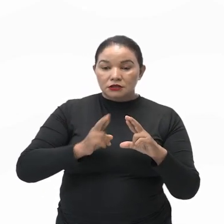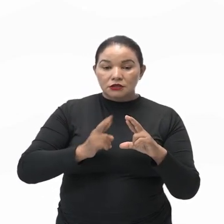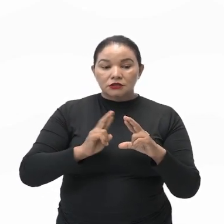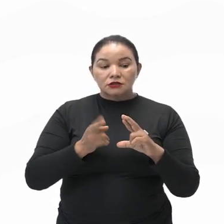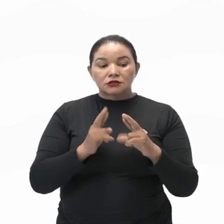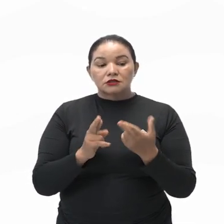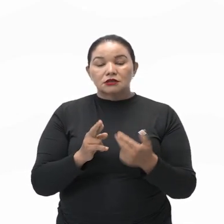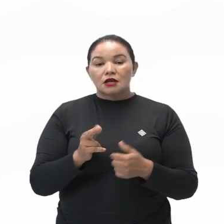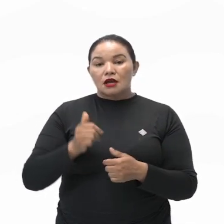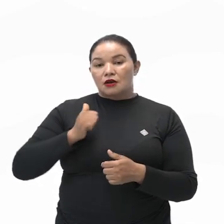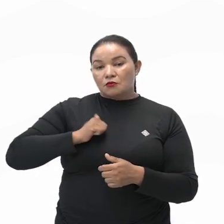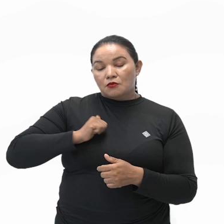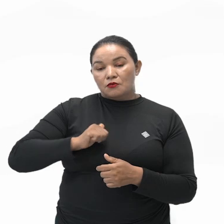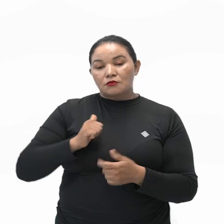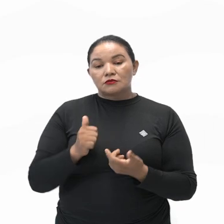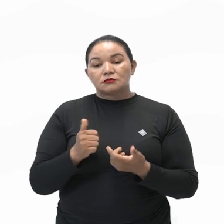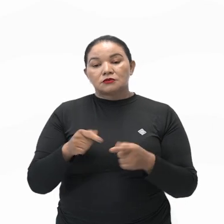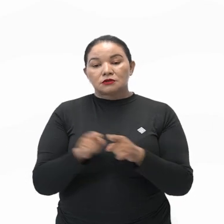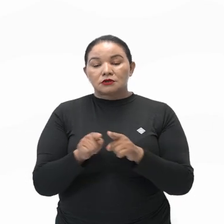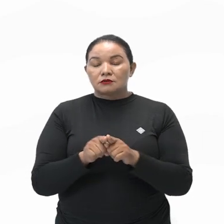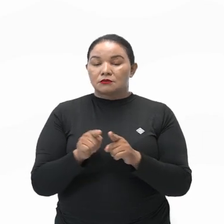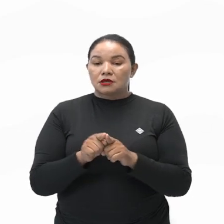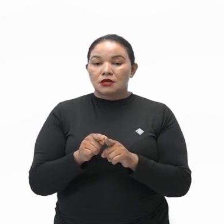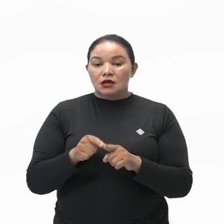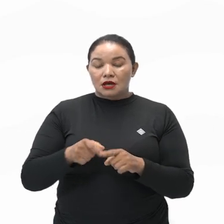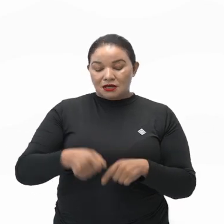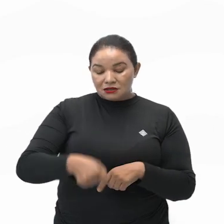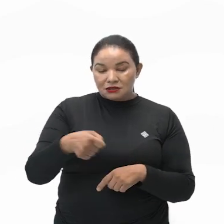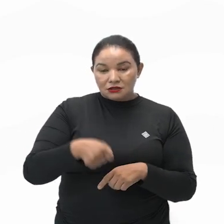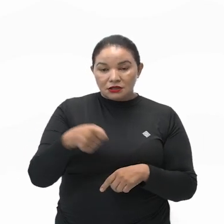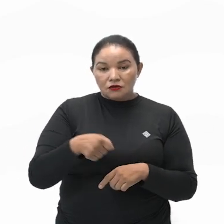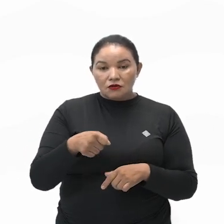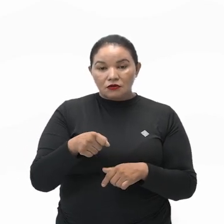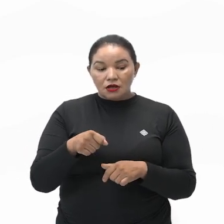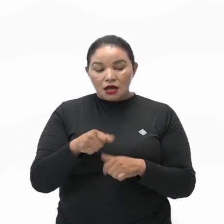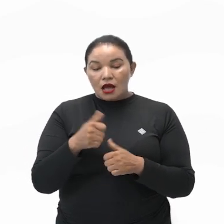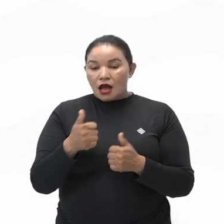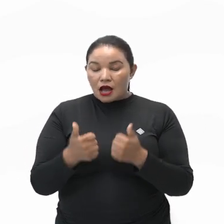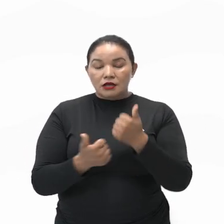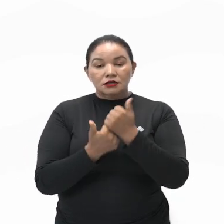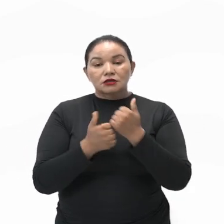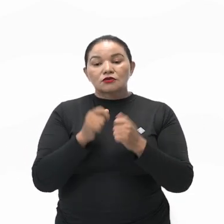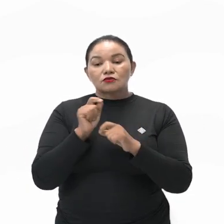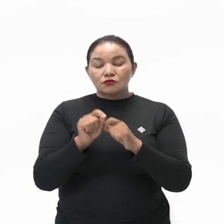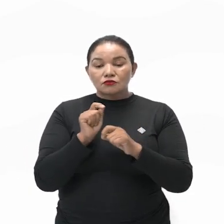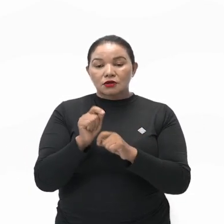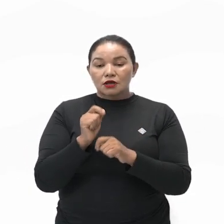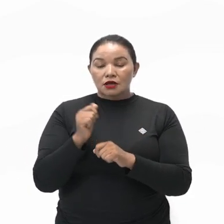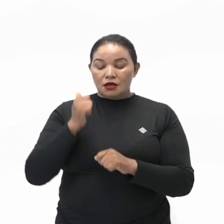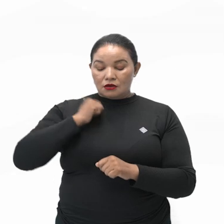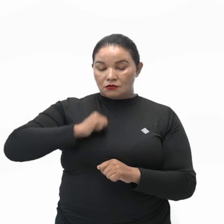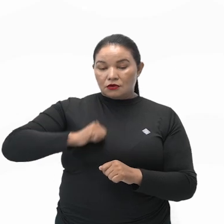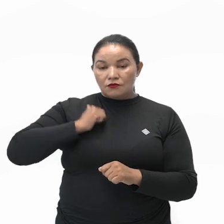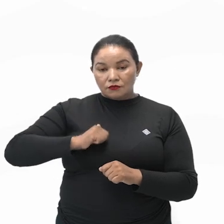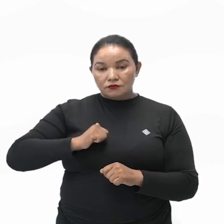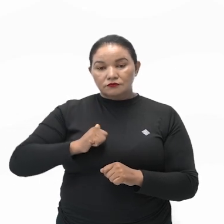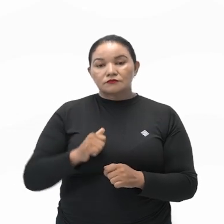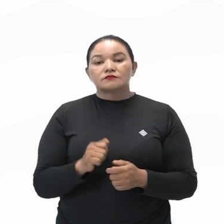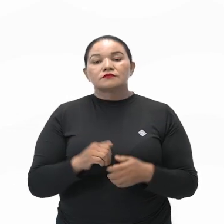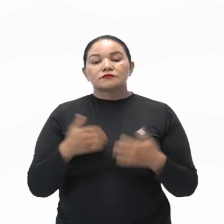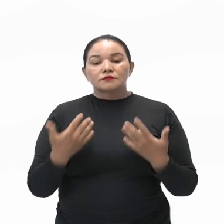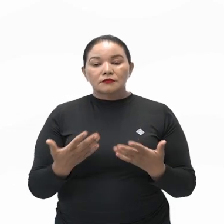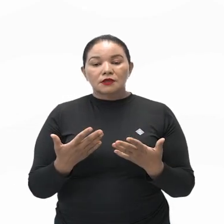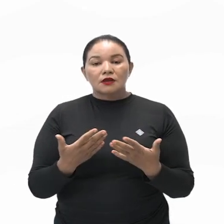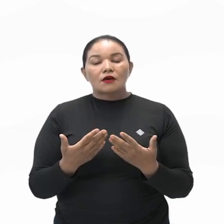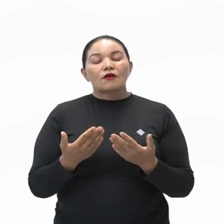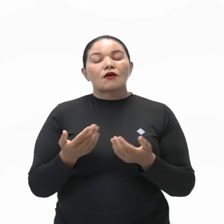e substitua a sacola que a gente usa no mercado. Então, fazendo isso, a gente vai estar seguindo